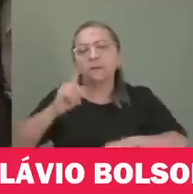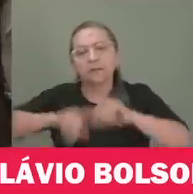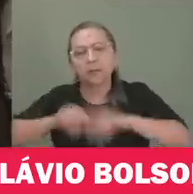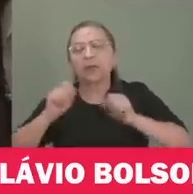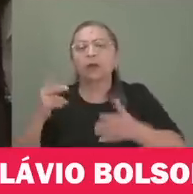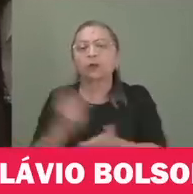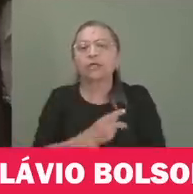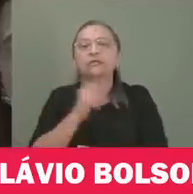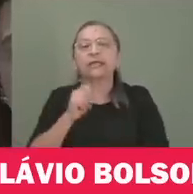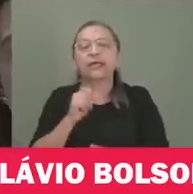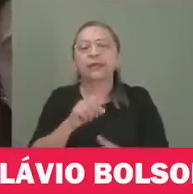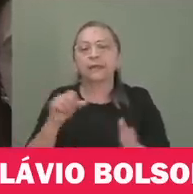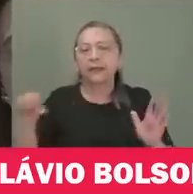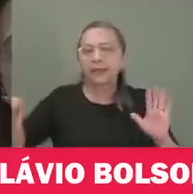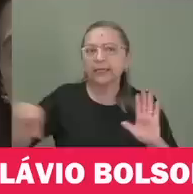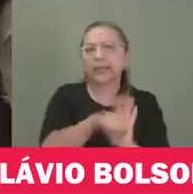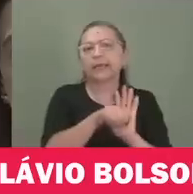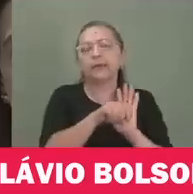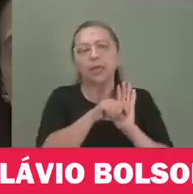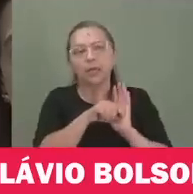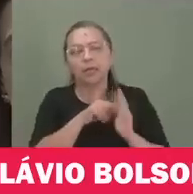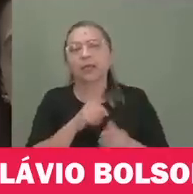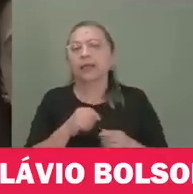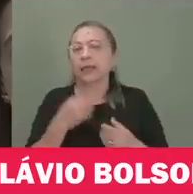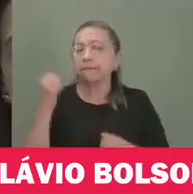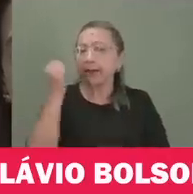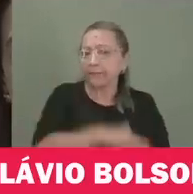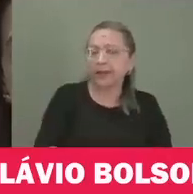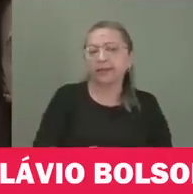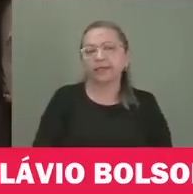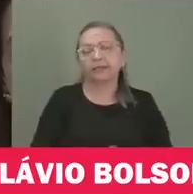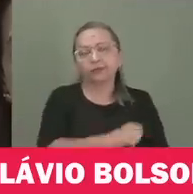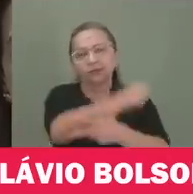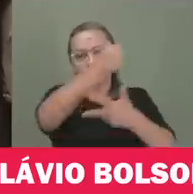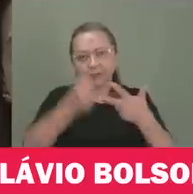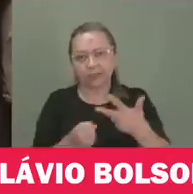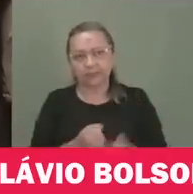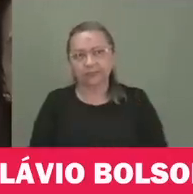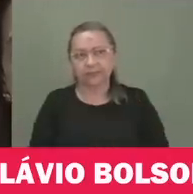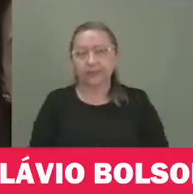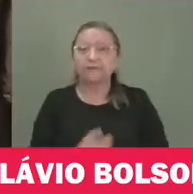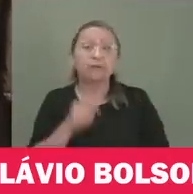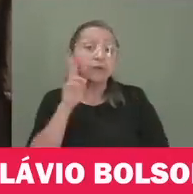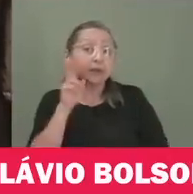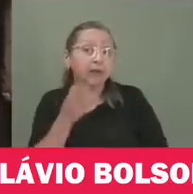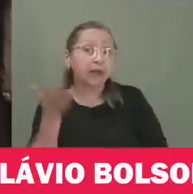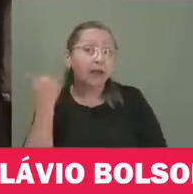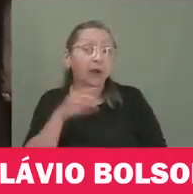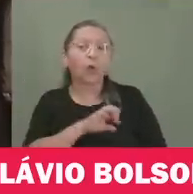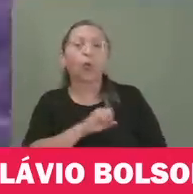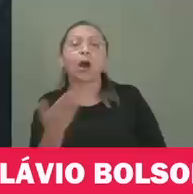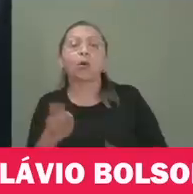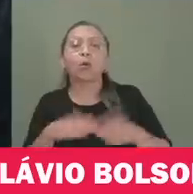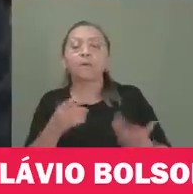ocorresse aquele crime contra o Estado Democrático de Direito, contra as instituições. Vamos recordar qual foi o